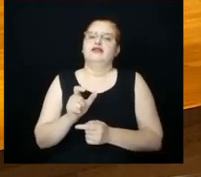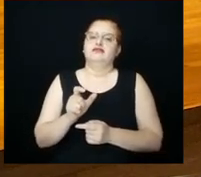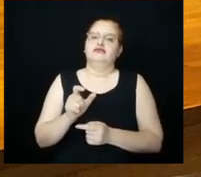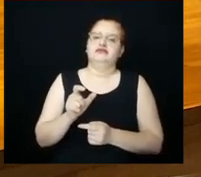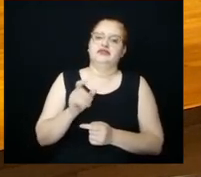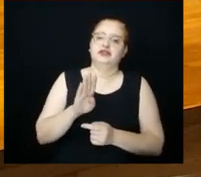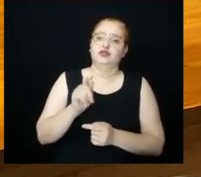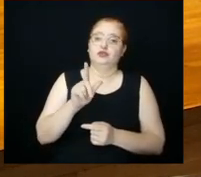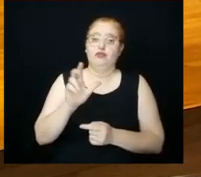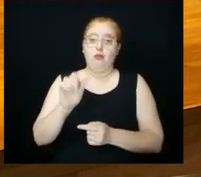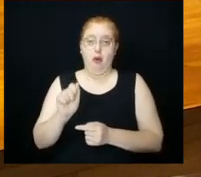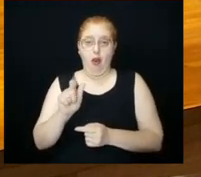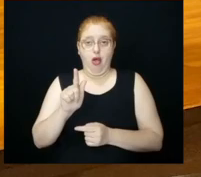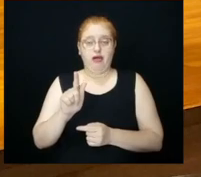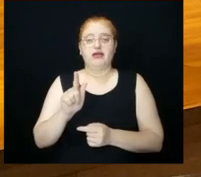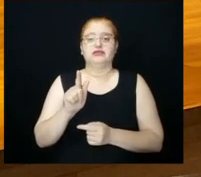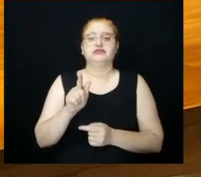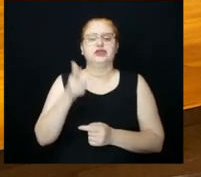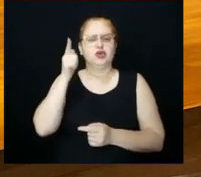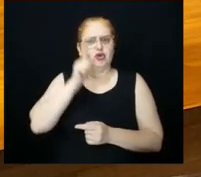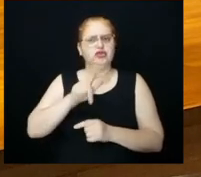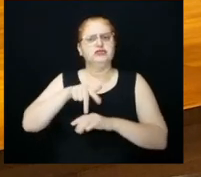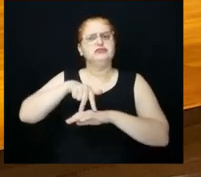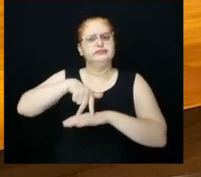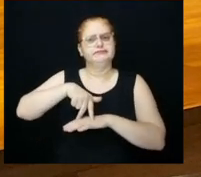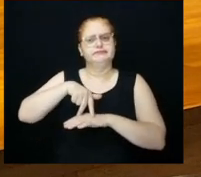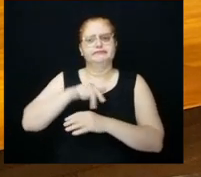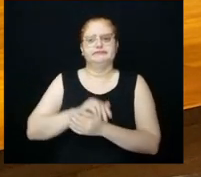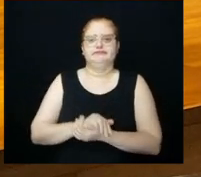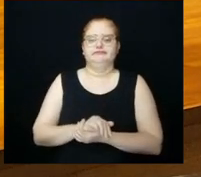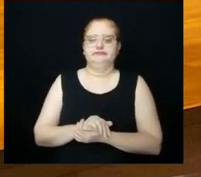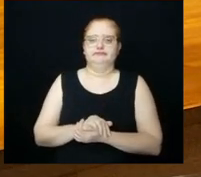ela consegue então se afirmar ali.